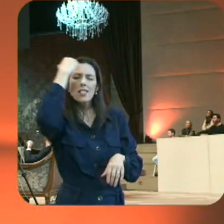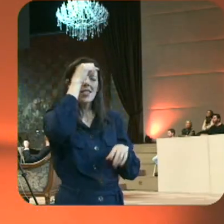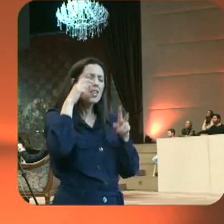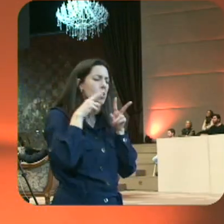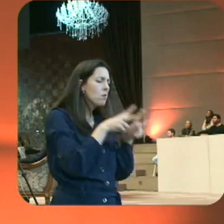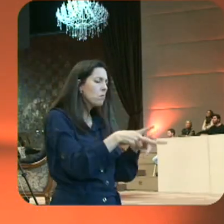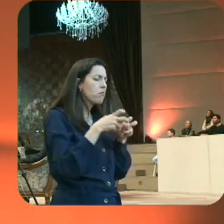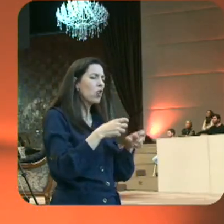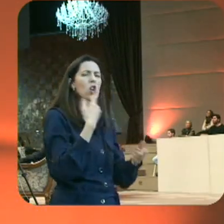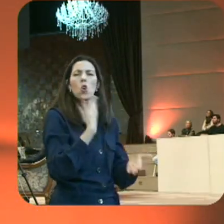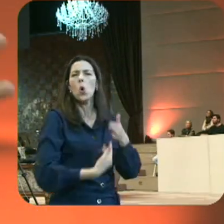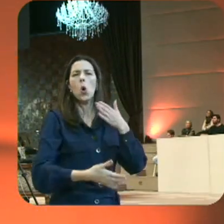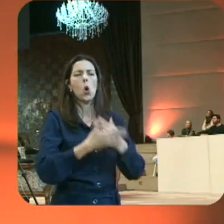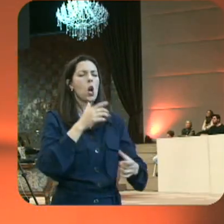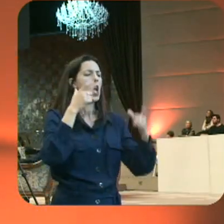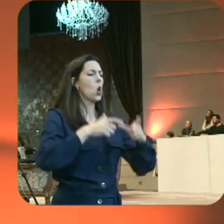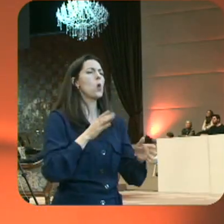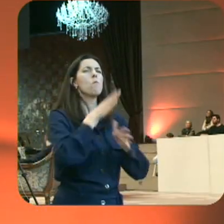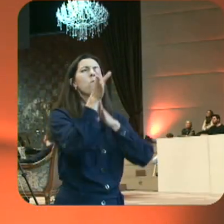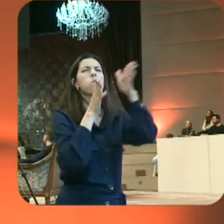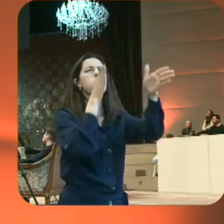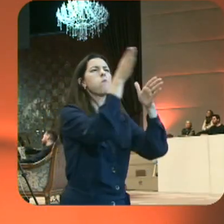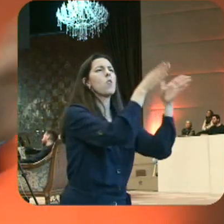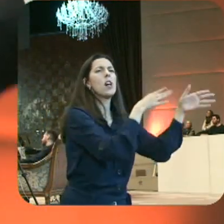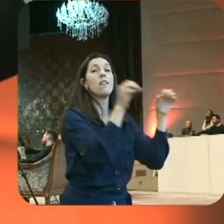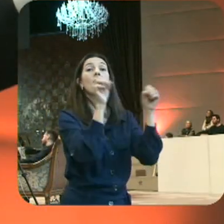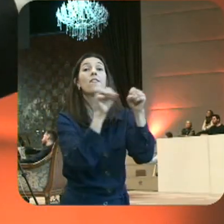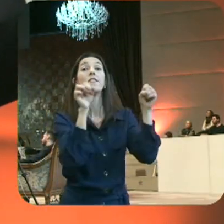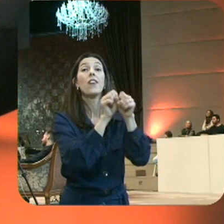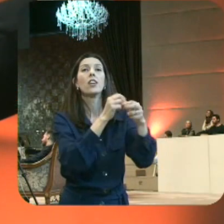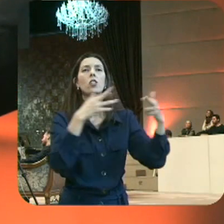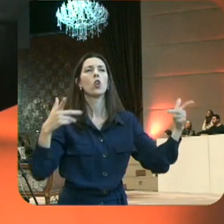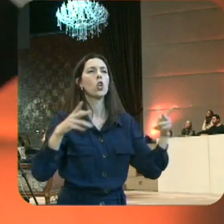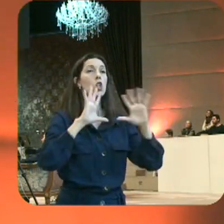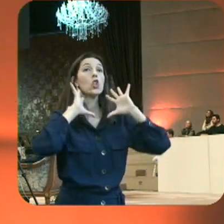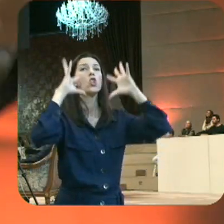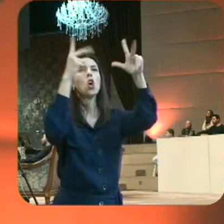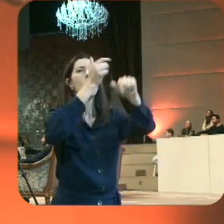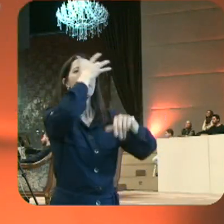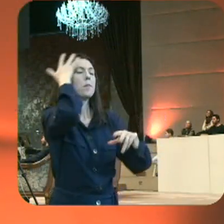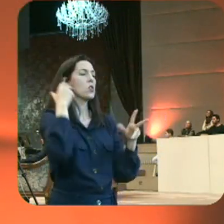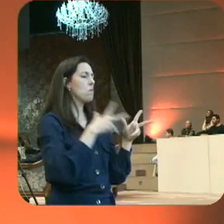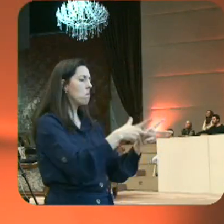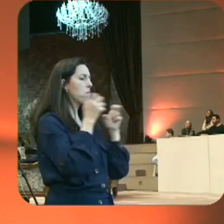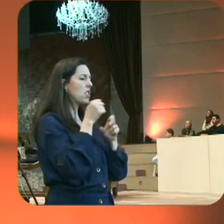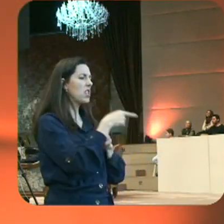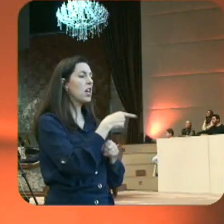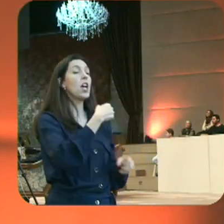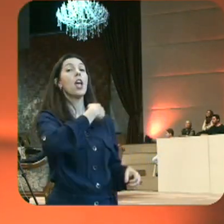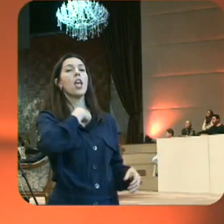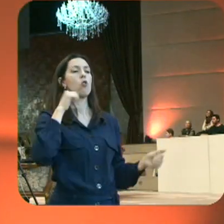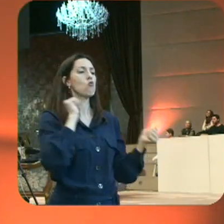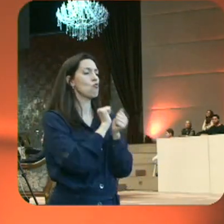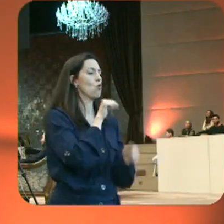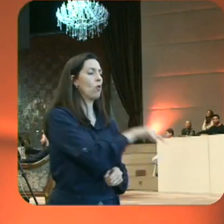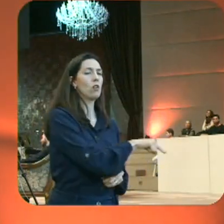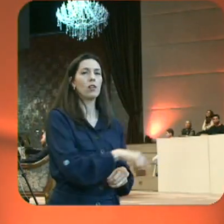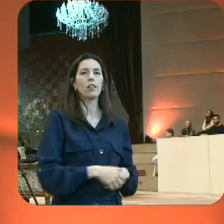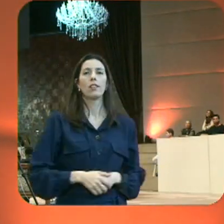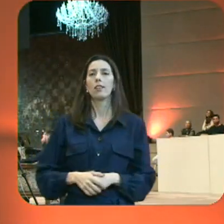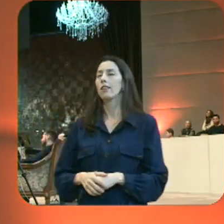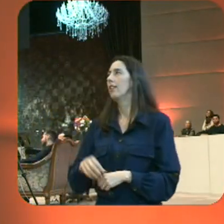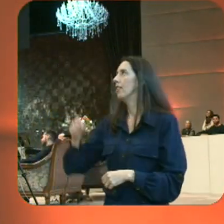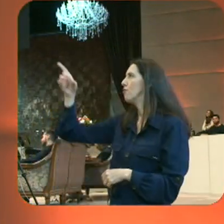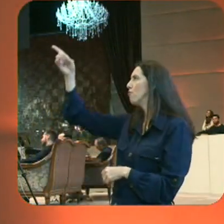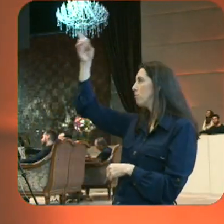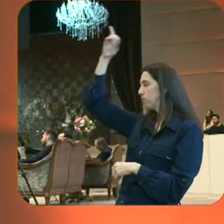e por onde ele passar e fizer essas coisas, todo mundo vai saber que eu estou nele. E ele vê